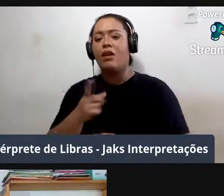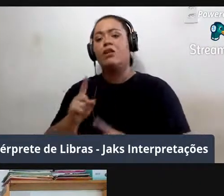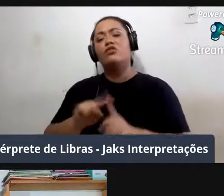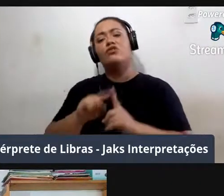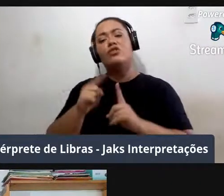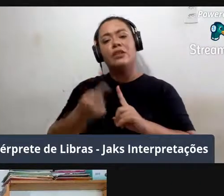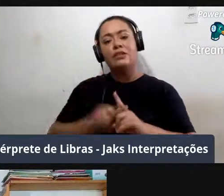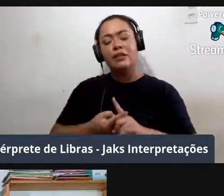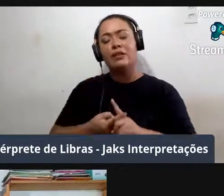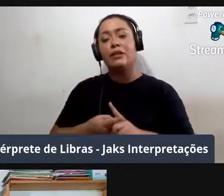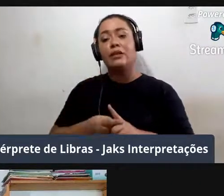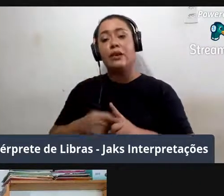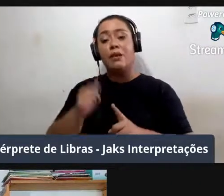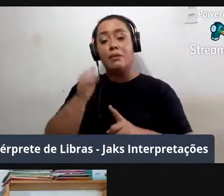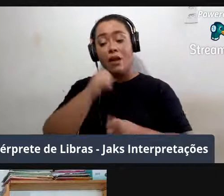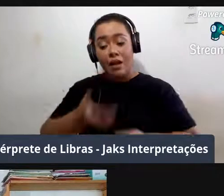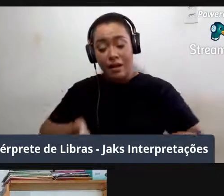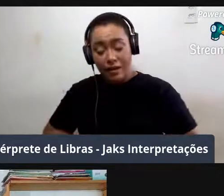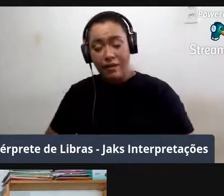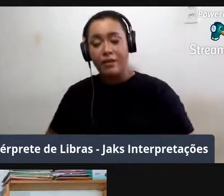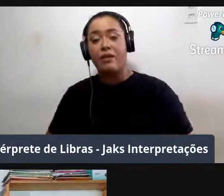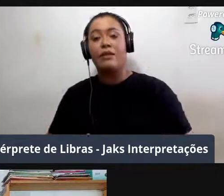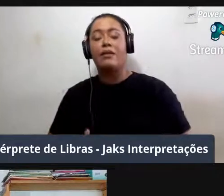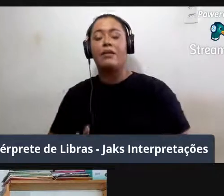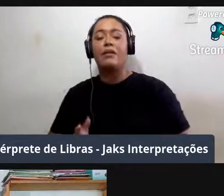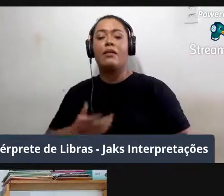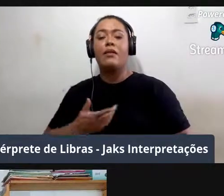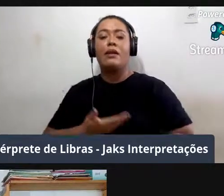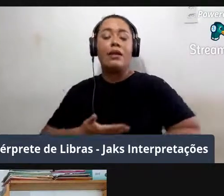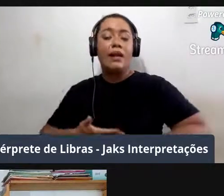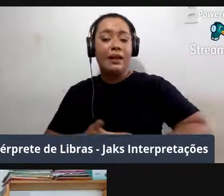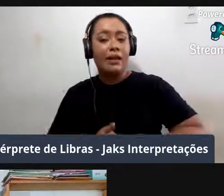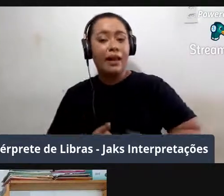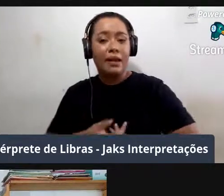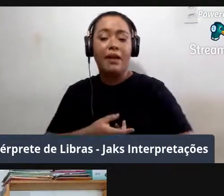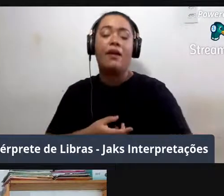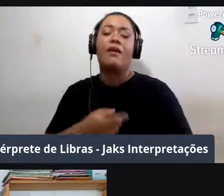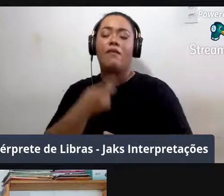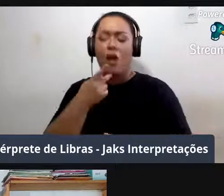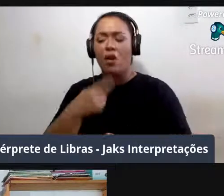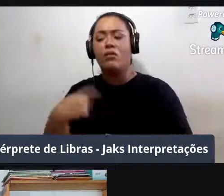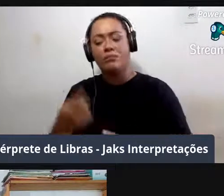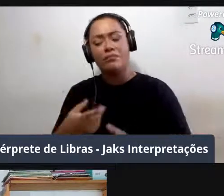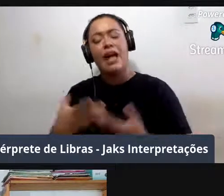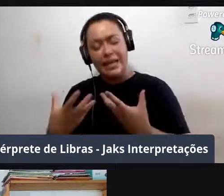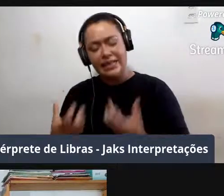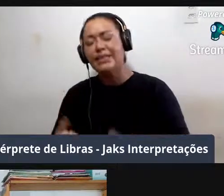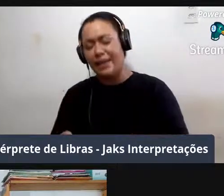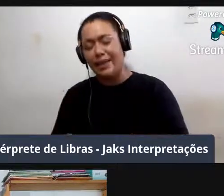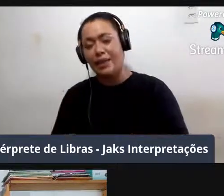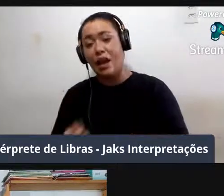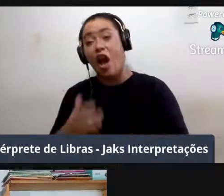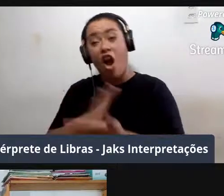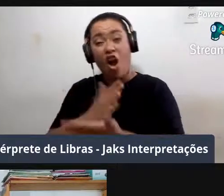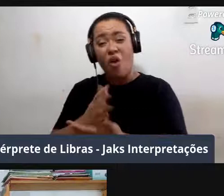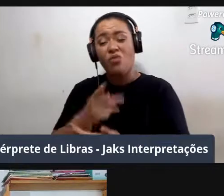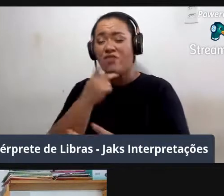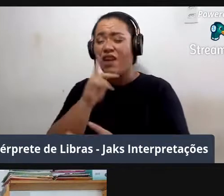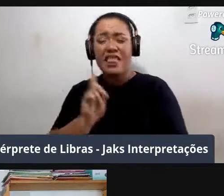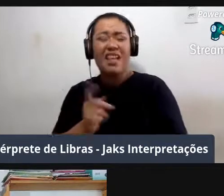estão aceitando bem a vacina. A gente tem umas que não quer, mas a gente conversa o porquê da vacina, aí